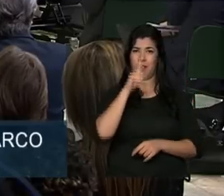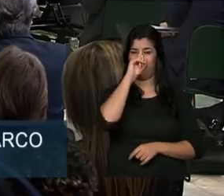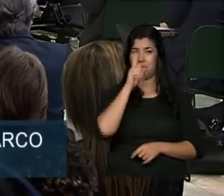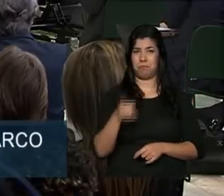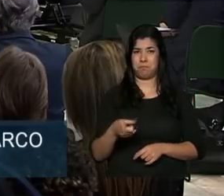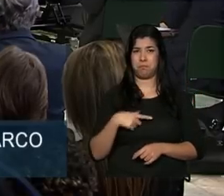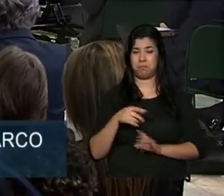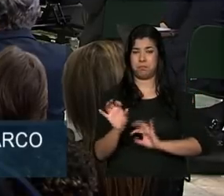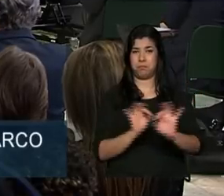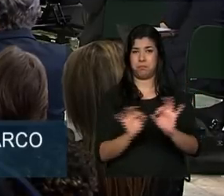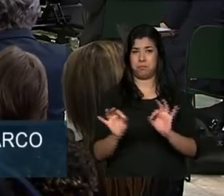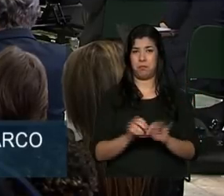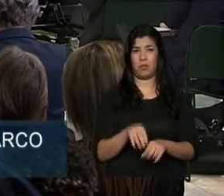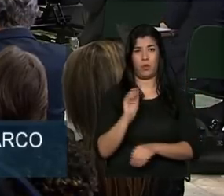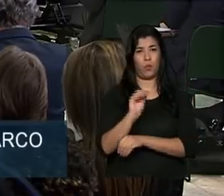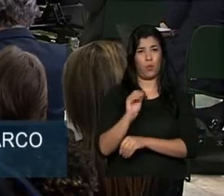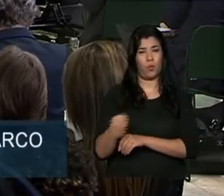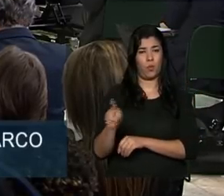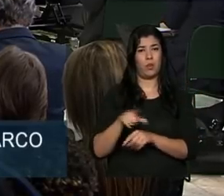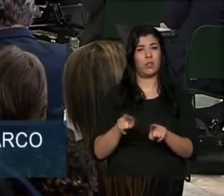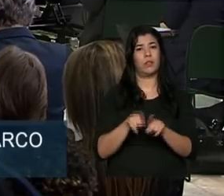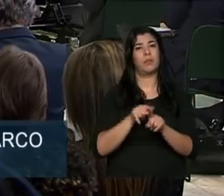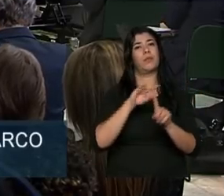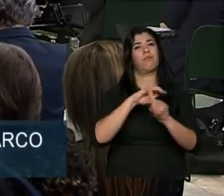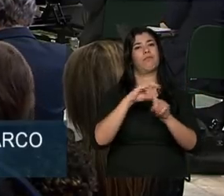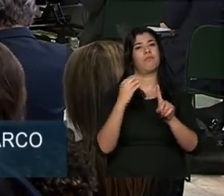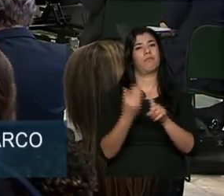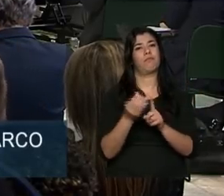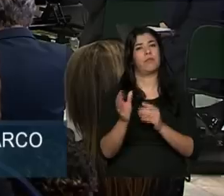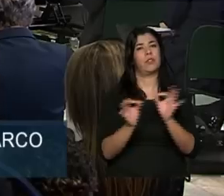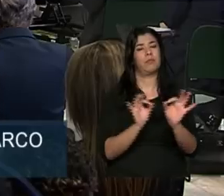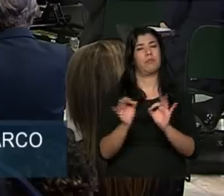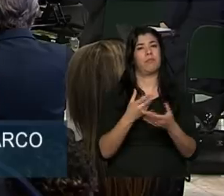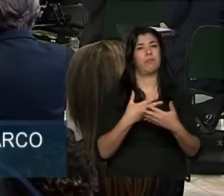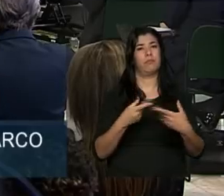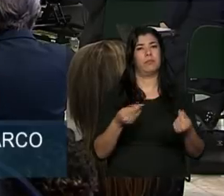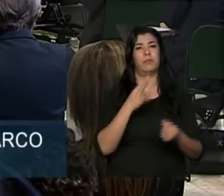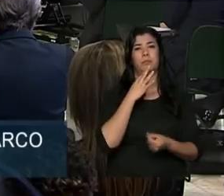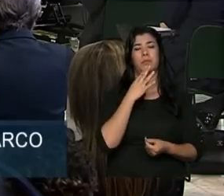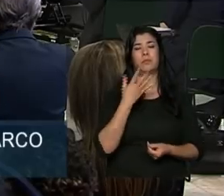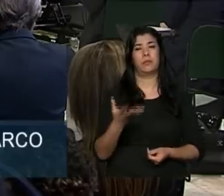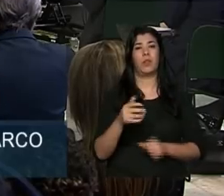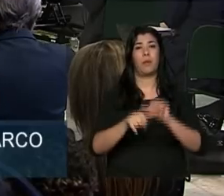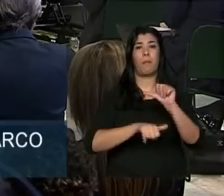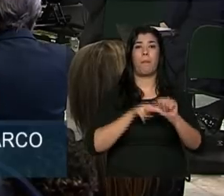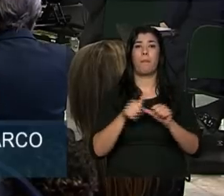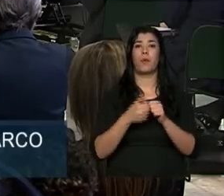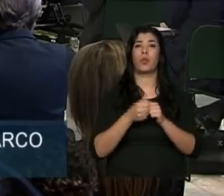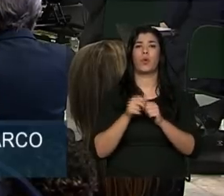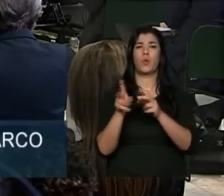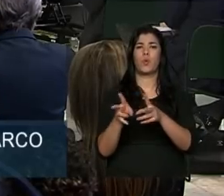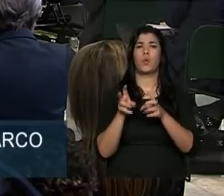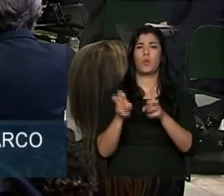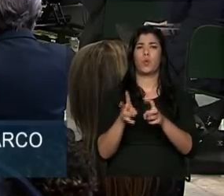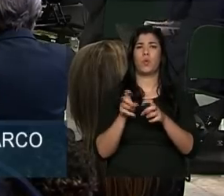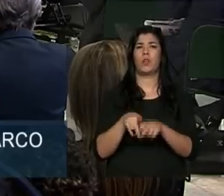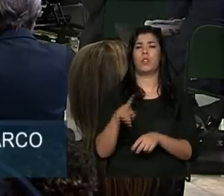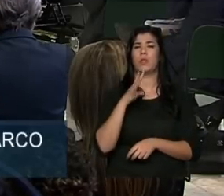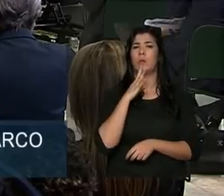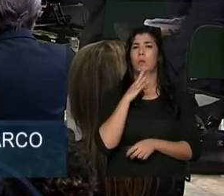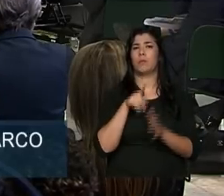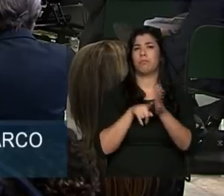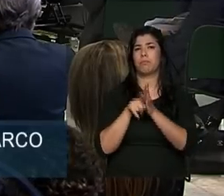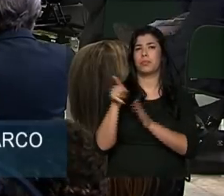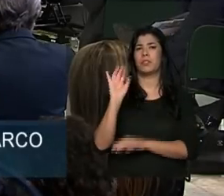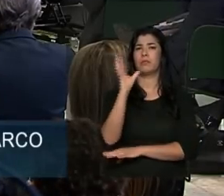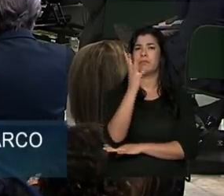você possa distribuir riqueza para o povo que é detentor do conhecimento. Muda a lógica da exploração em torno daquilo que é uma das maiores